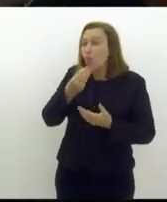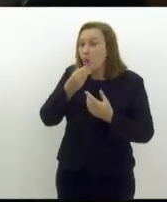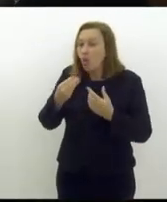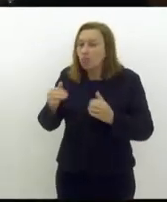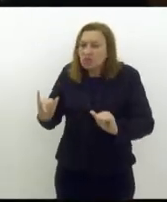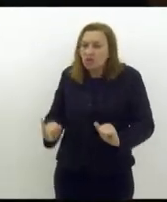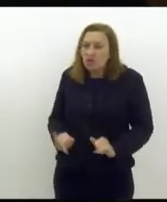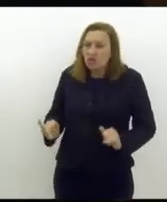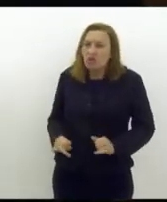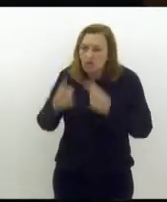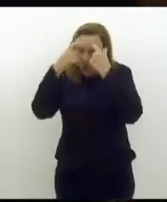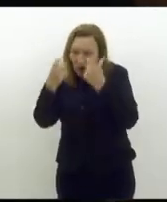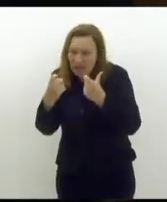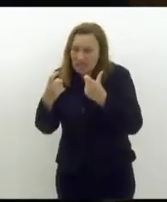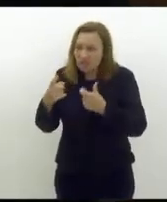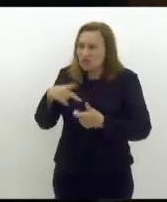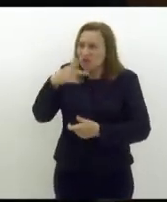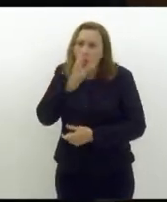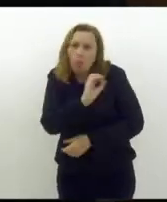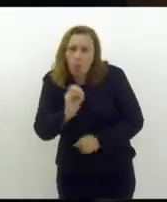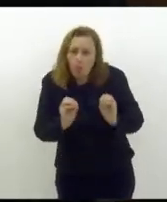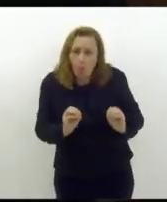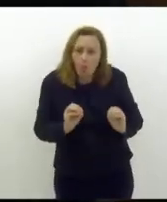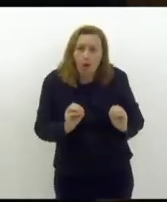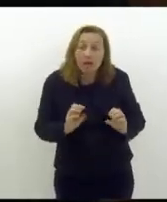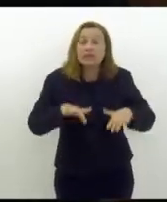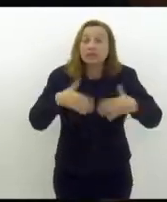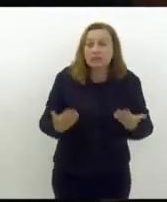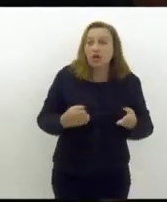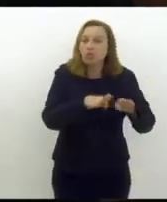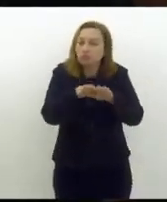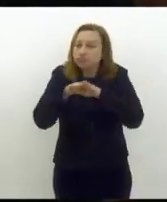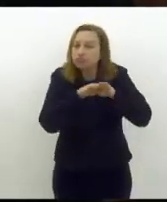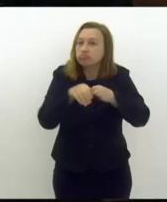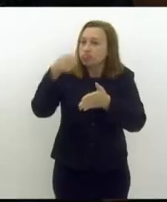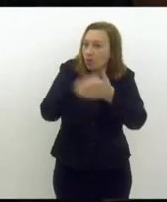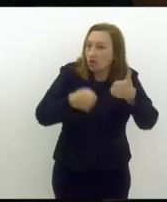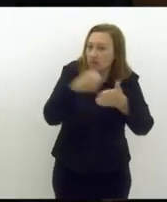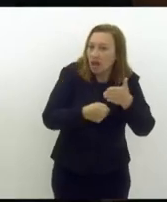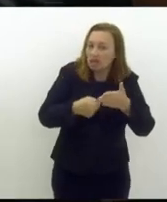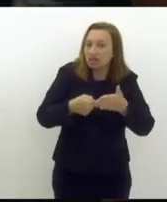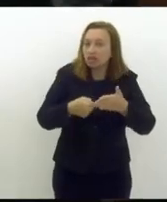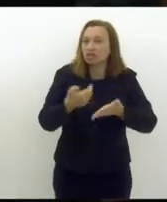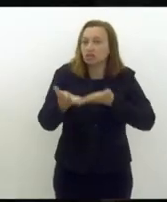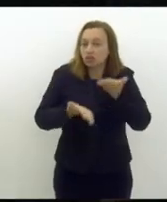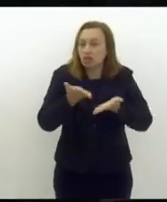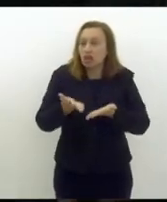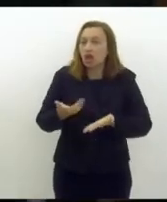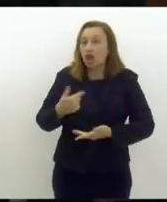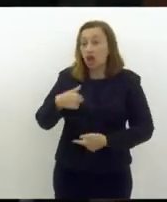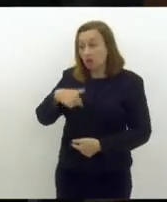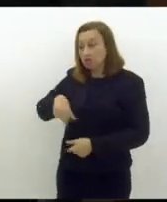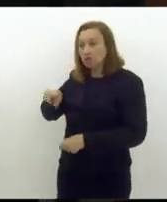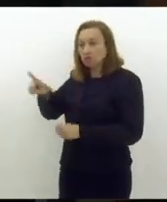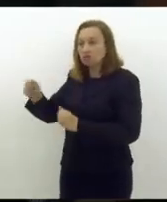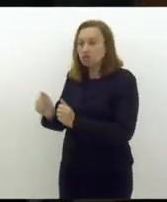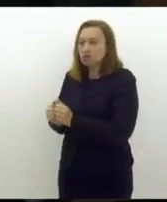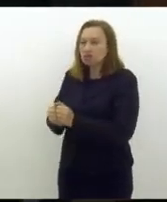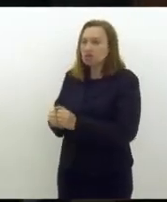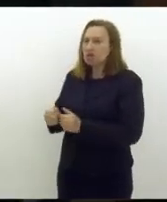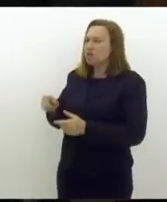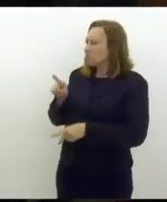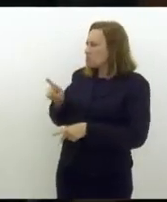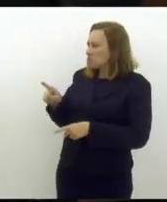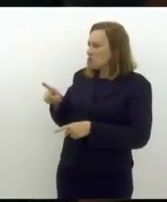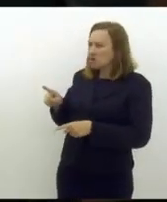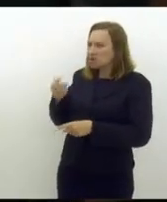ninguém falou absolutamente nada então eu luto pela igualdade de tratamento então Rodrigo aqui estou por você ninguém merece ser maltratado você